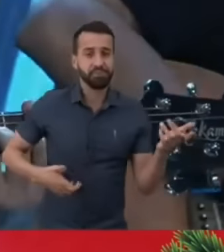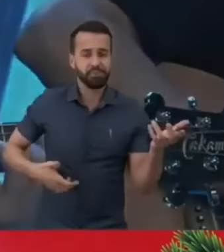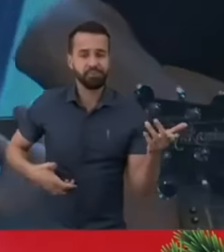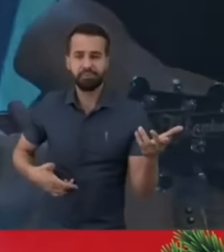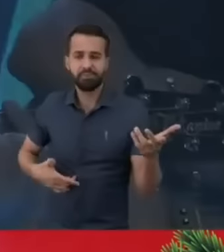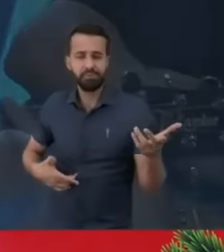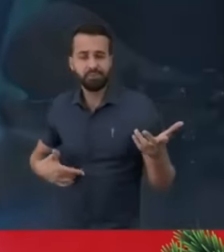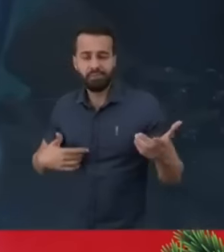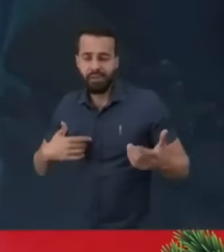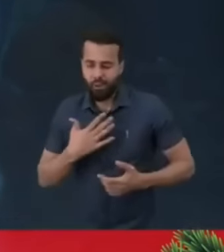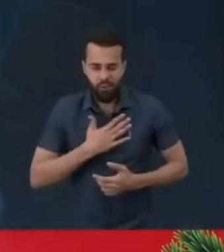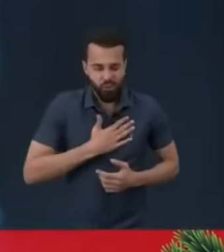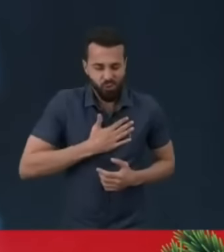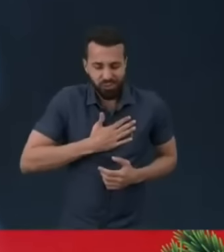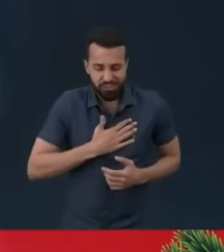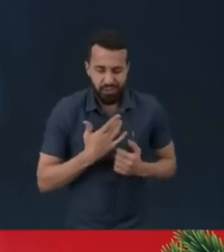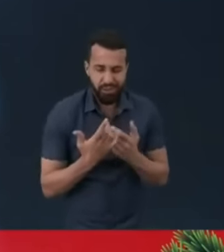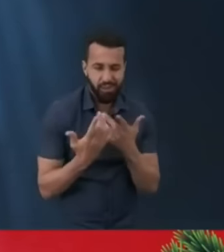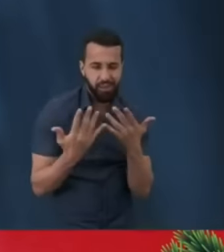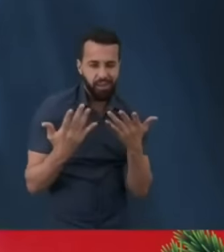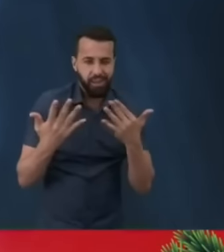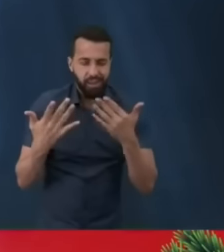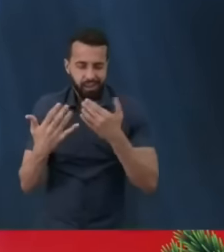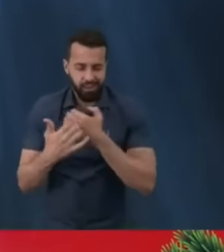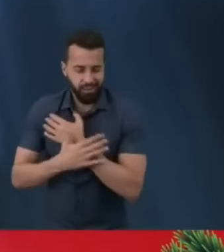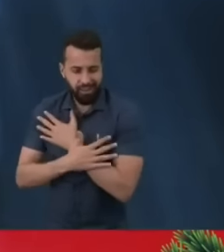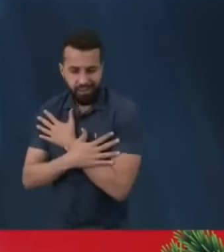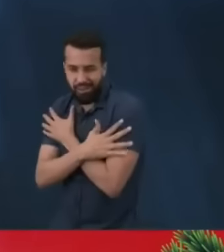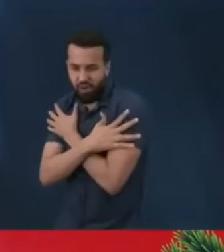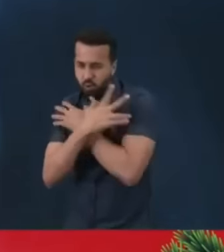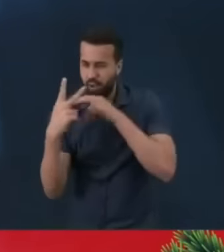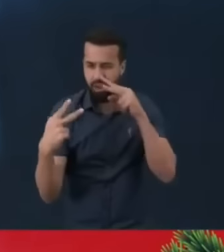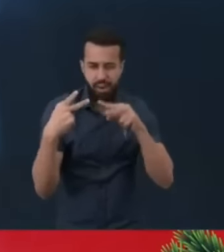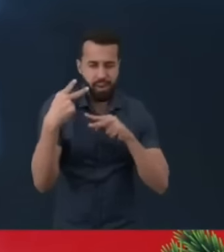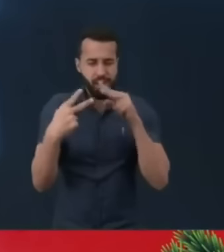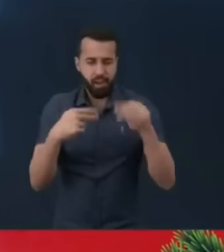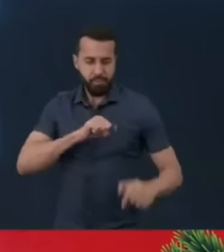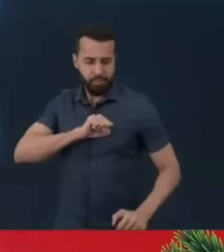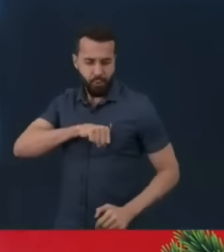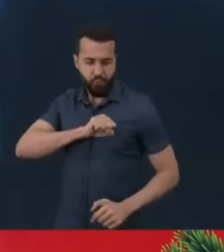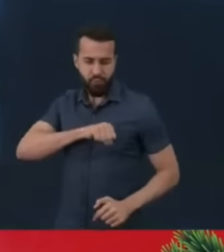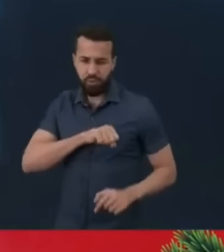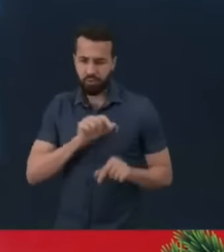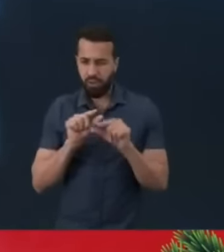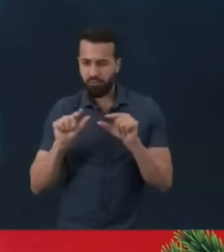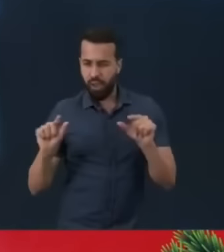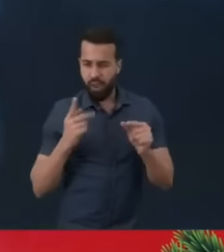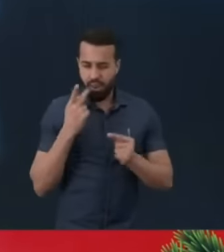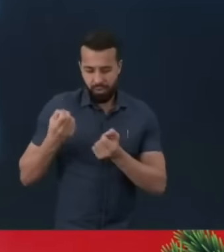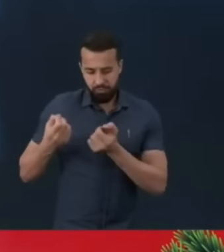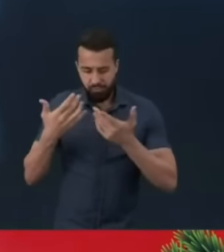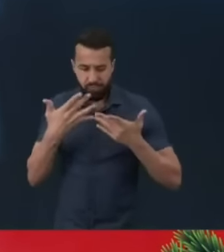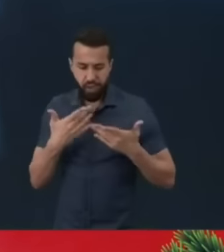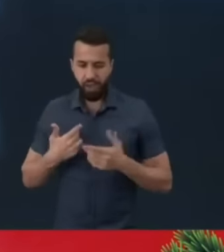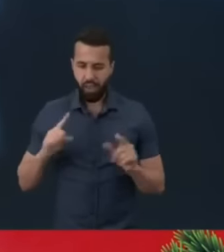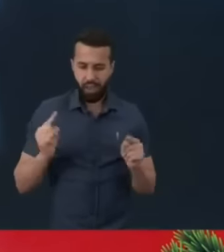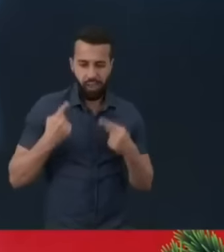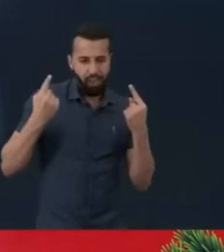Gosto das suas mãos atrevidas, desse seu olhar maldoso, suas frases provocantes, desse jogo corpo a